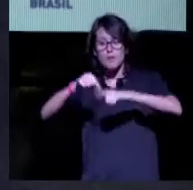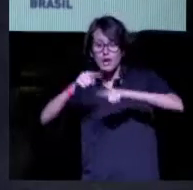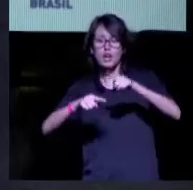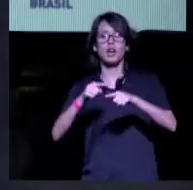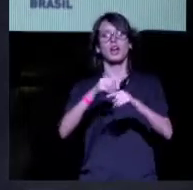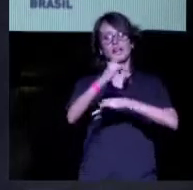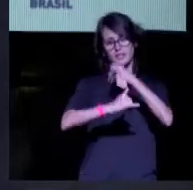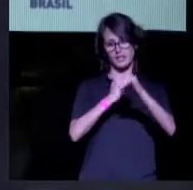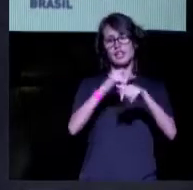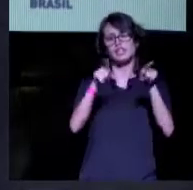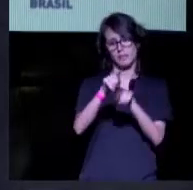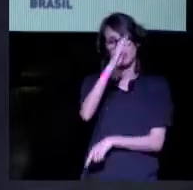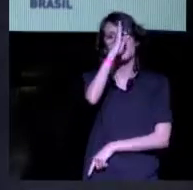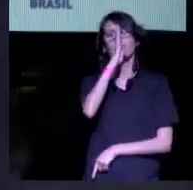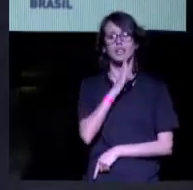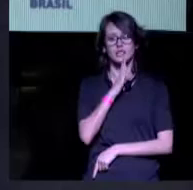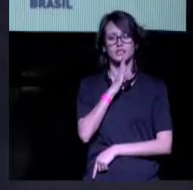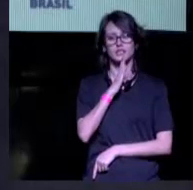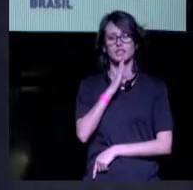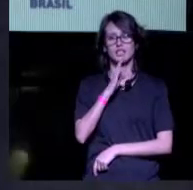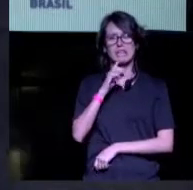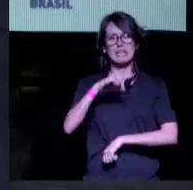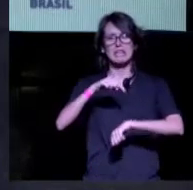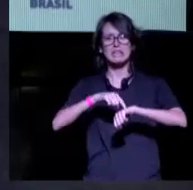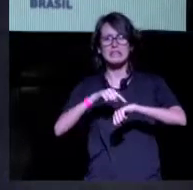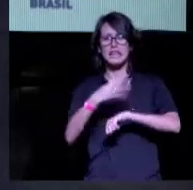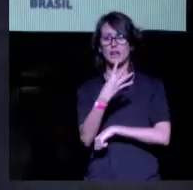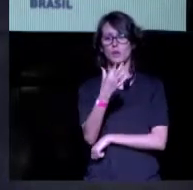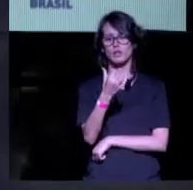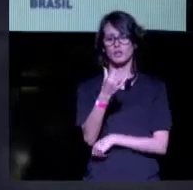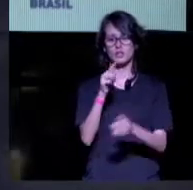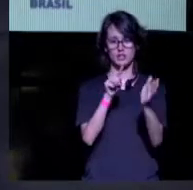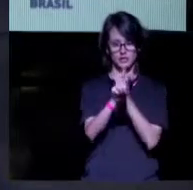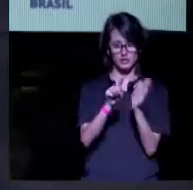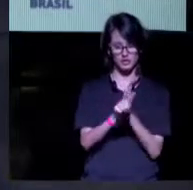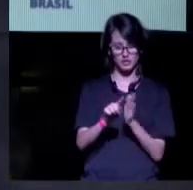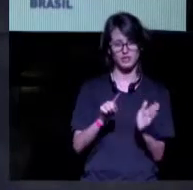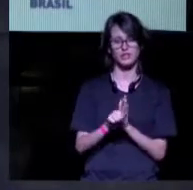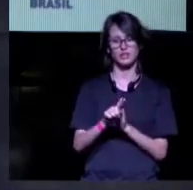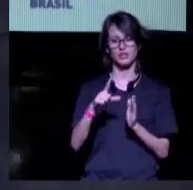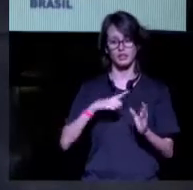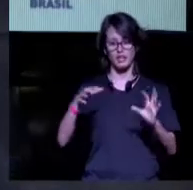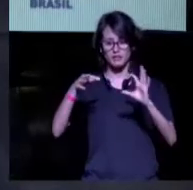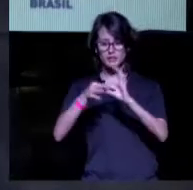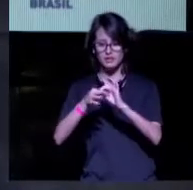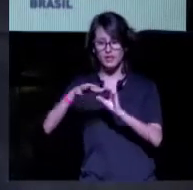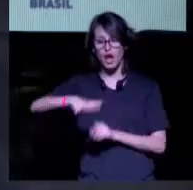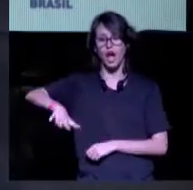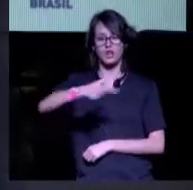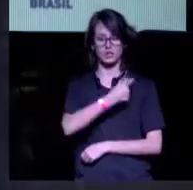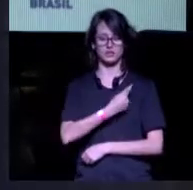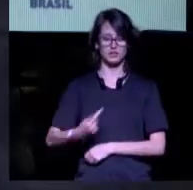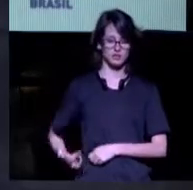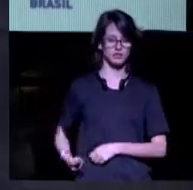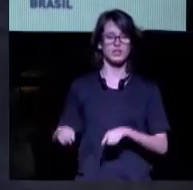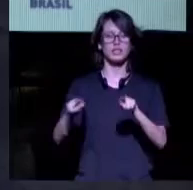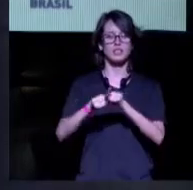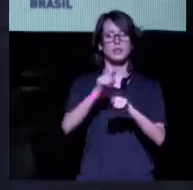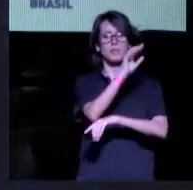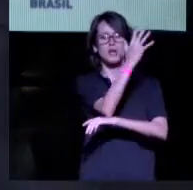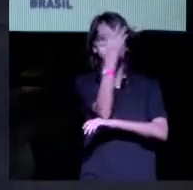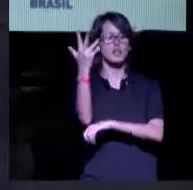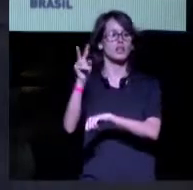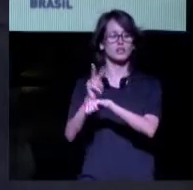gratuita que na web tem 46 perguntas que são é ligadas às partes de governança meio ambiente